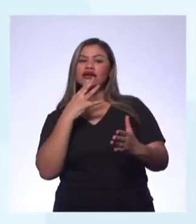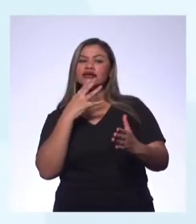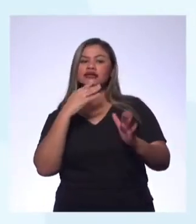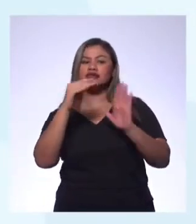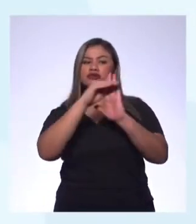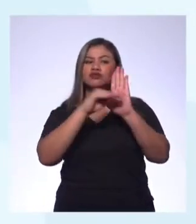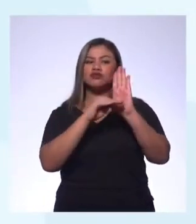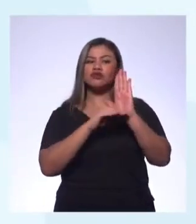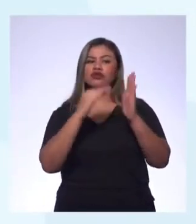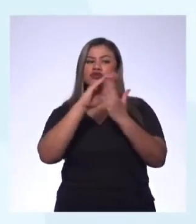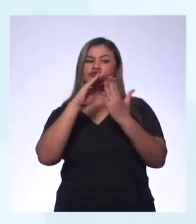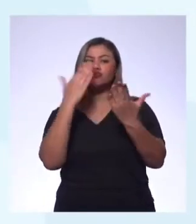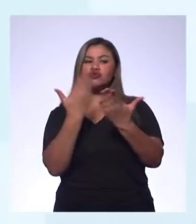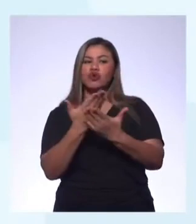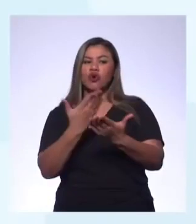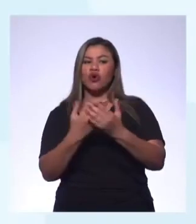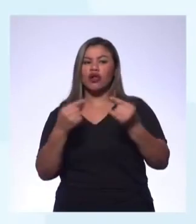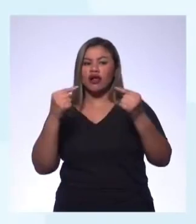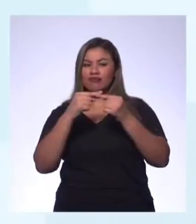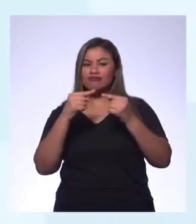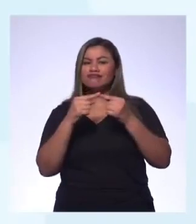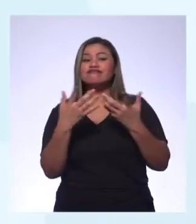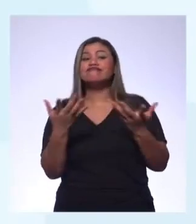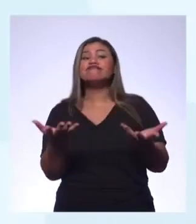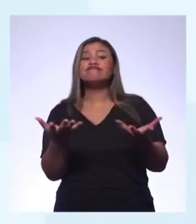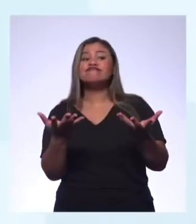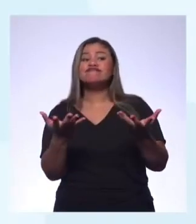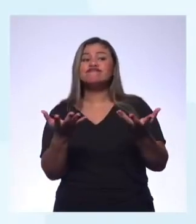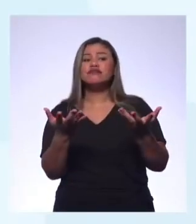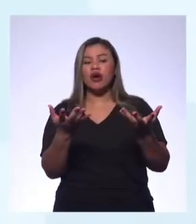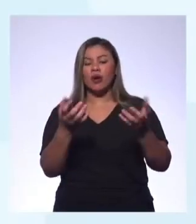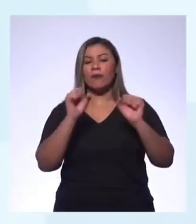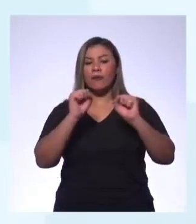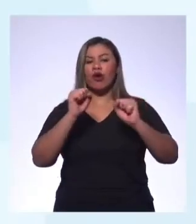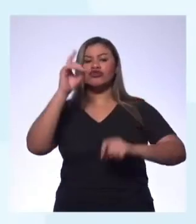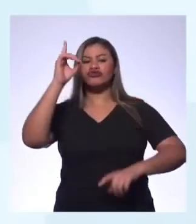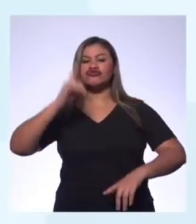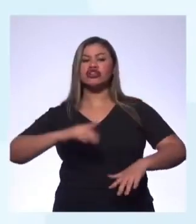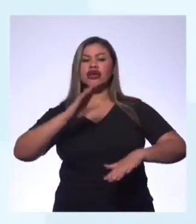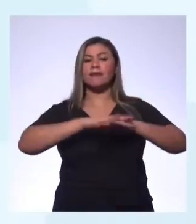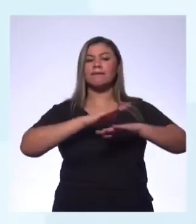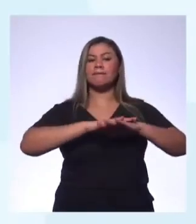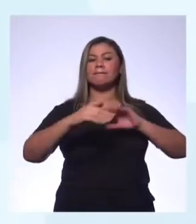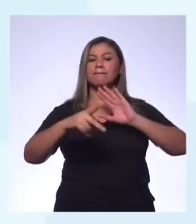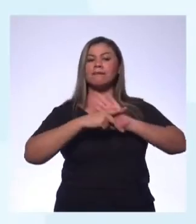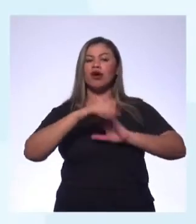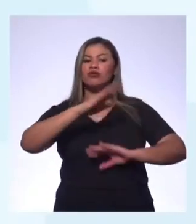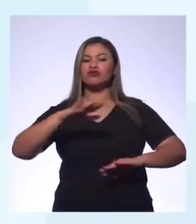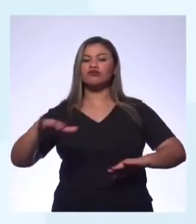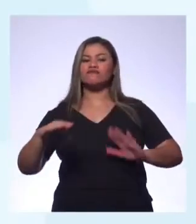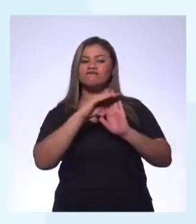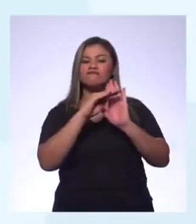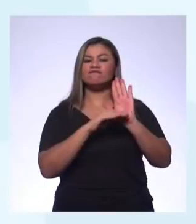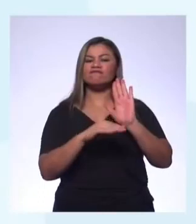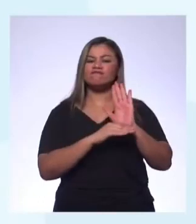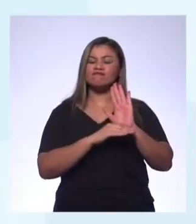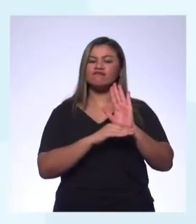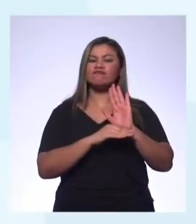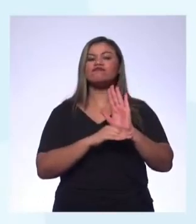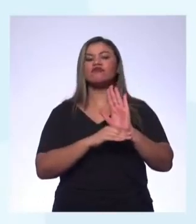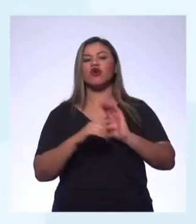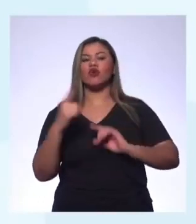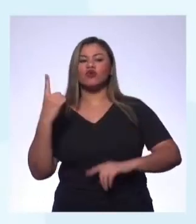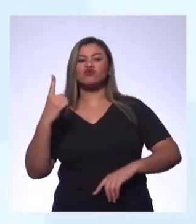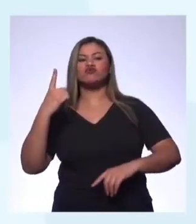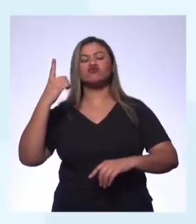exemplo, o regimento escolar a que está submetido? Cite direitos e deveres presentes nele. Então, cite um